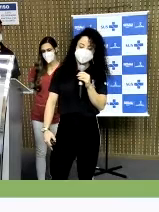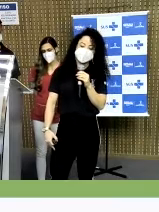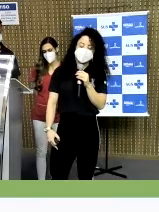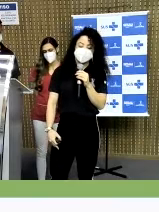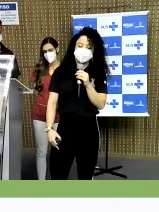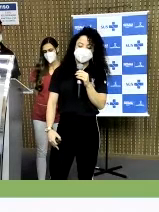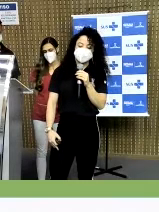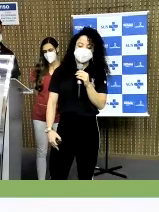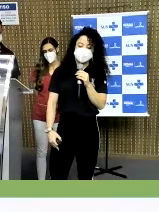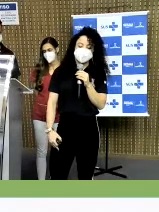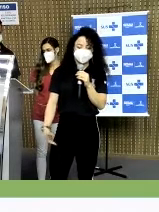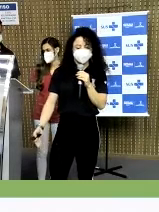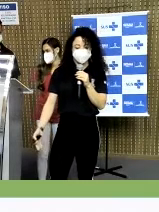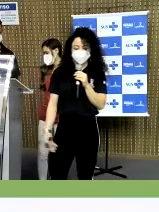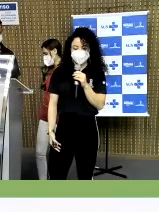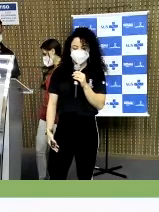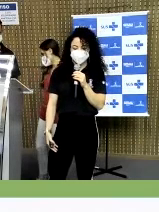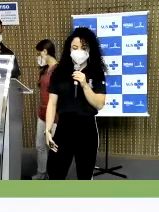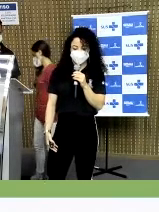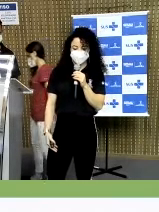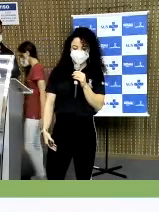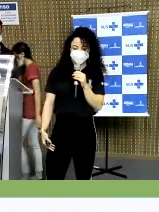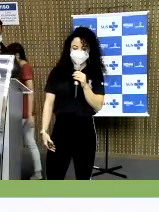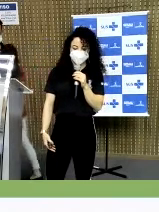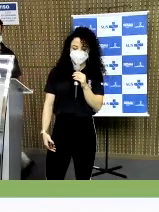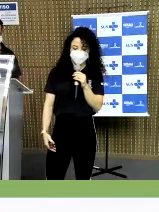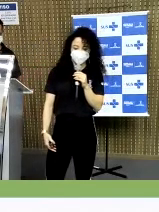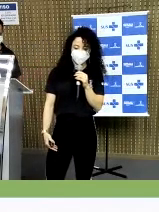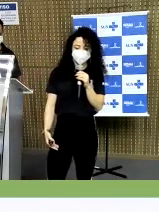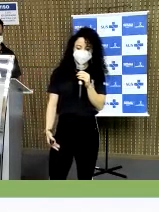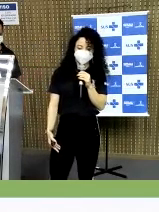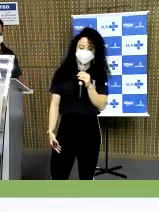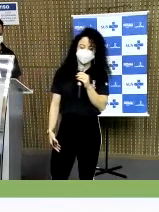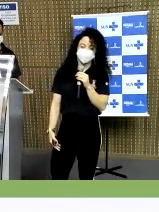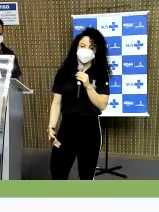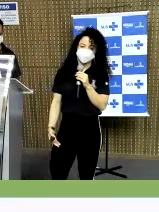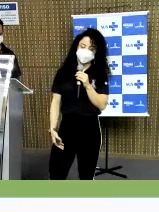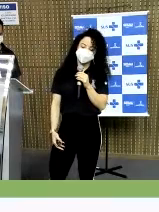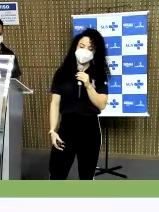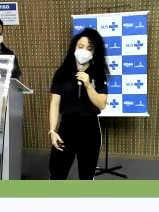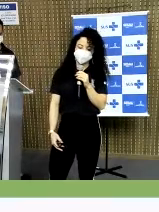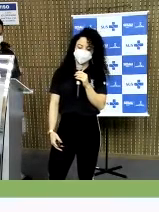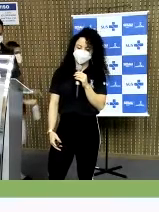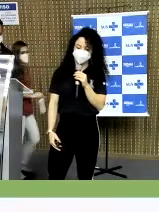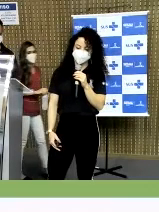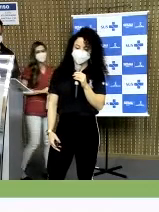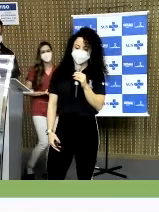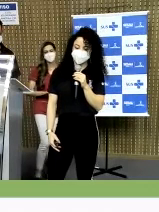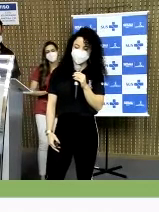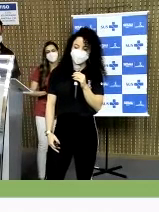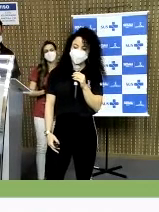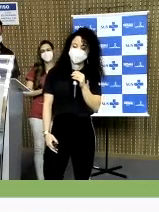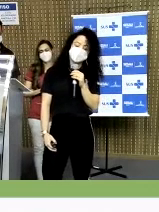né? E as enfermeiras, né, que também realizam o pré-natal. O número de gestantes com pré-natal encerrado em 2020